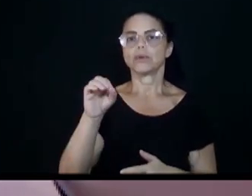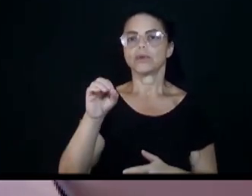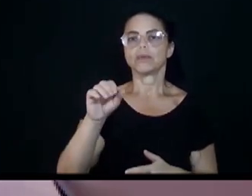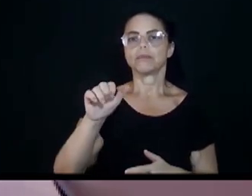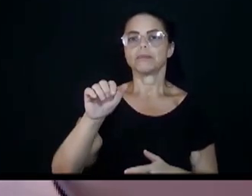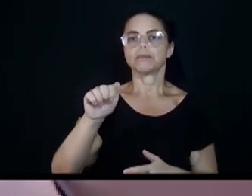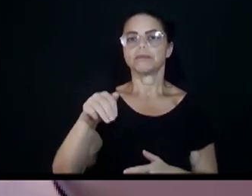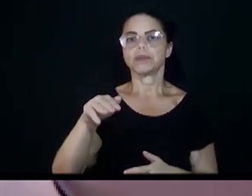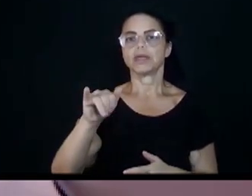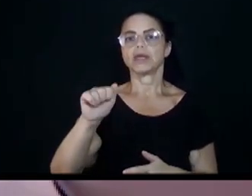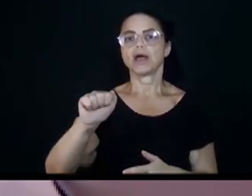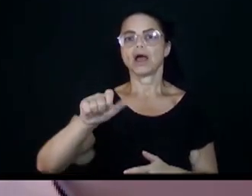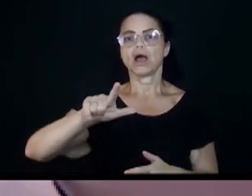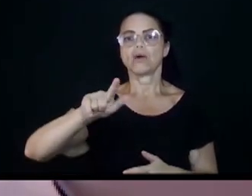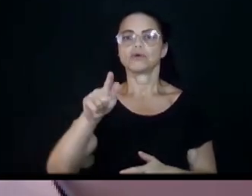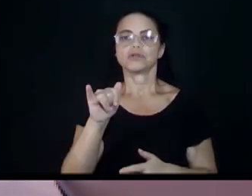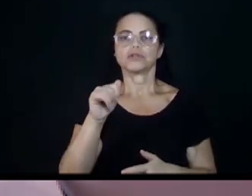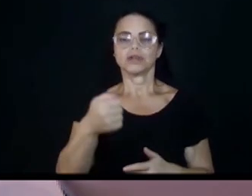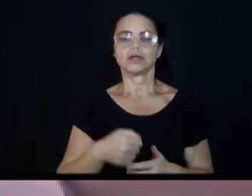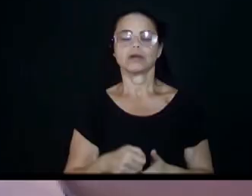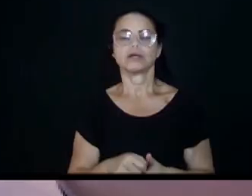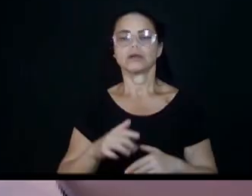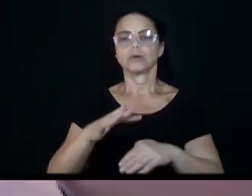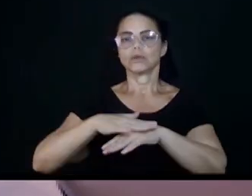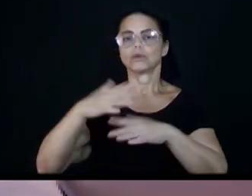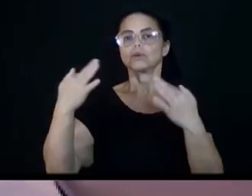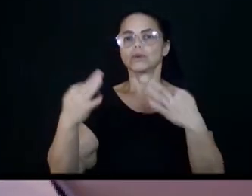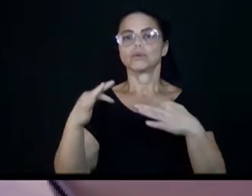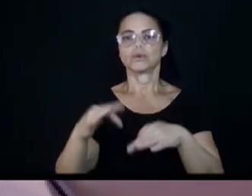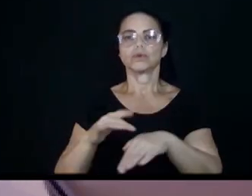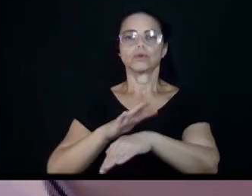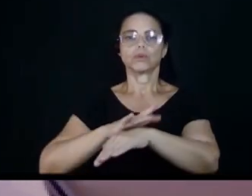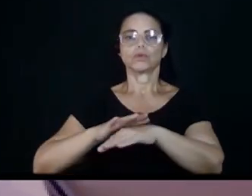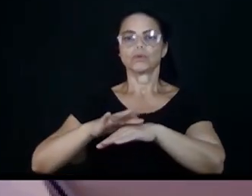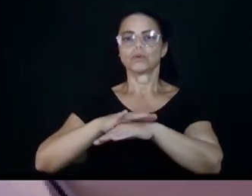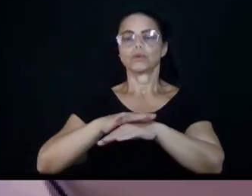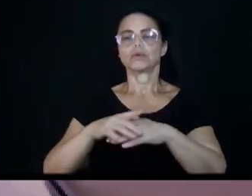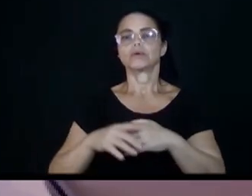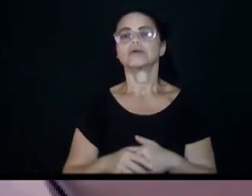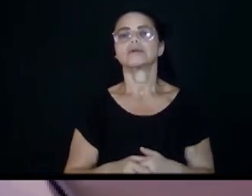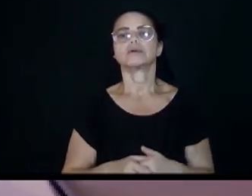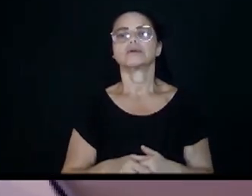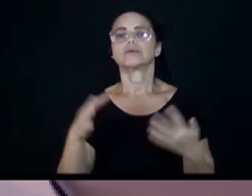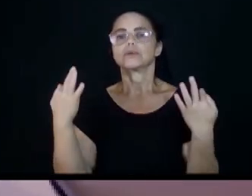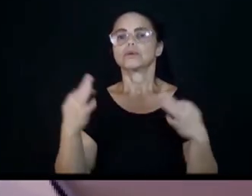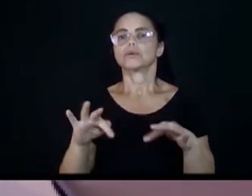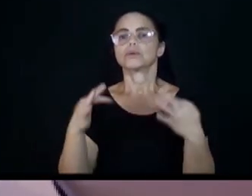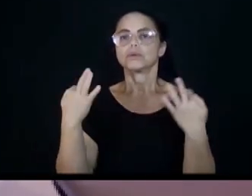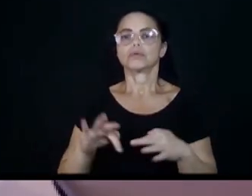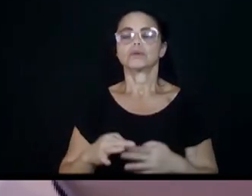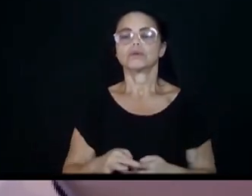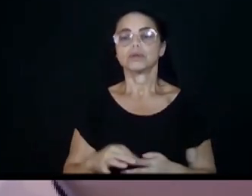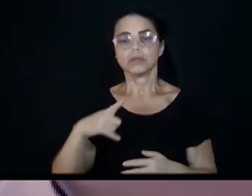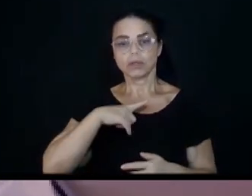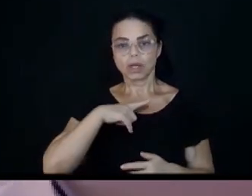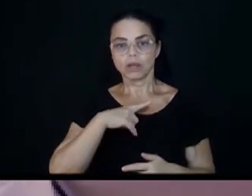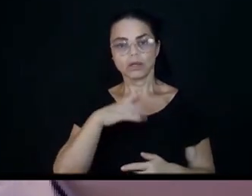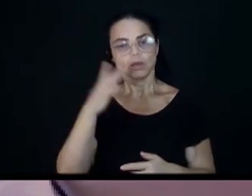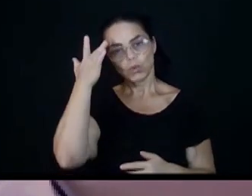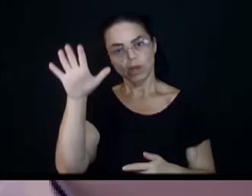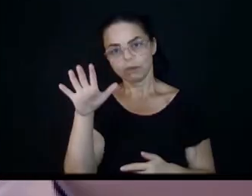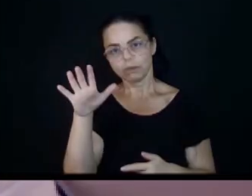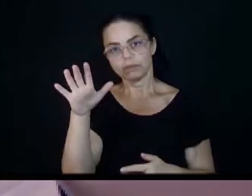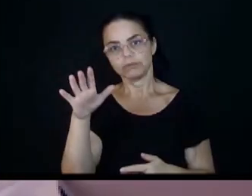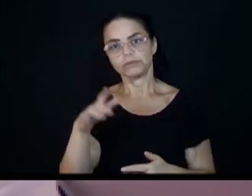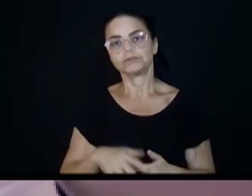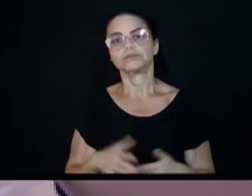é importante porque muitas pessoas às vezes têm fibromialgia e não sabem que tem, né? Então, é importante agora, com essa